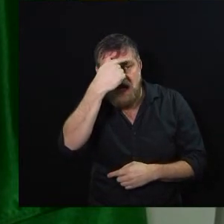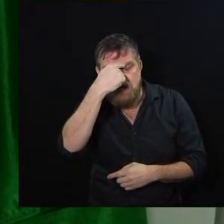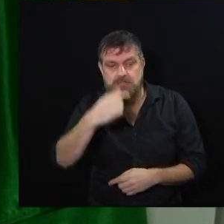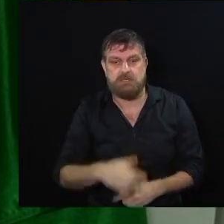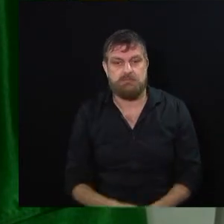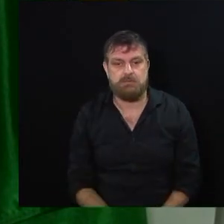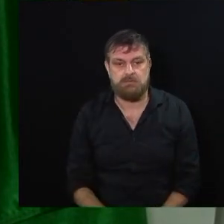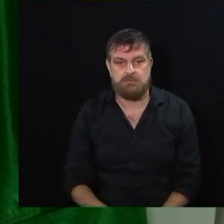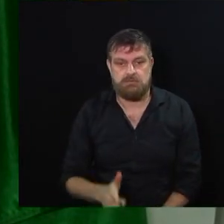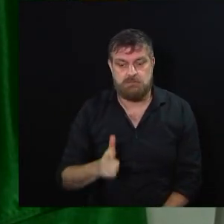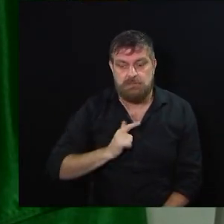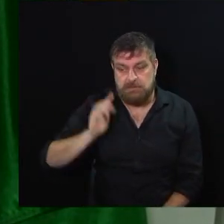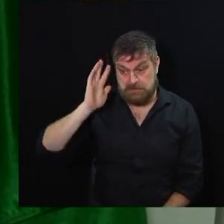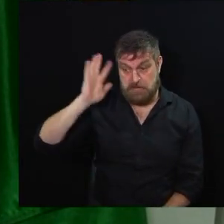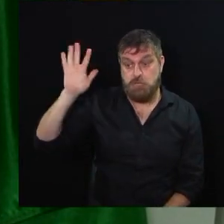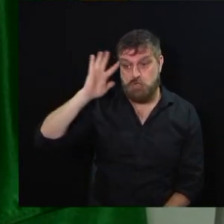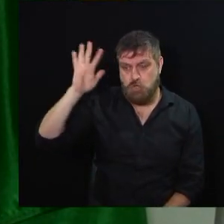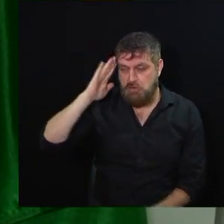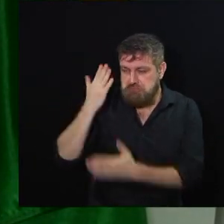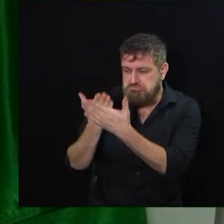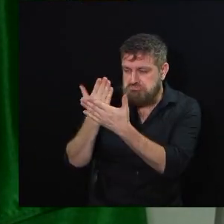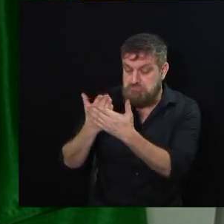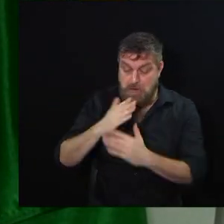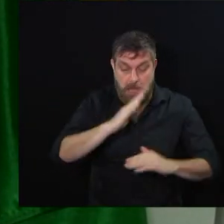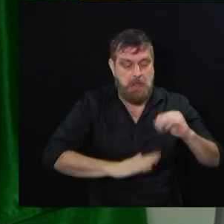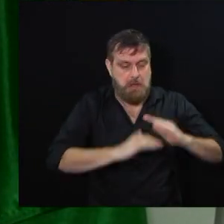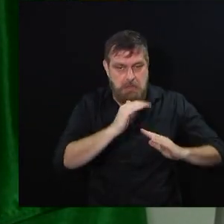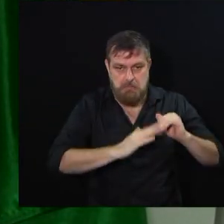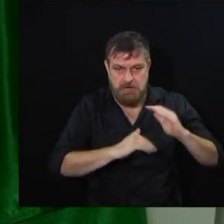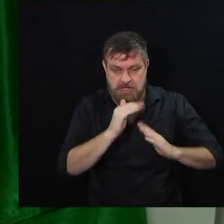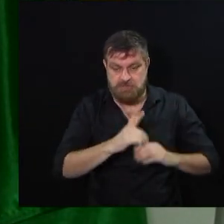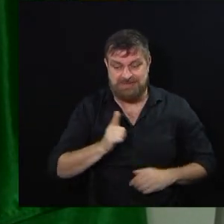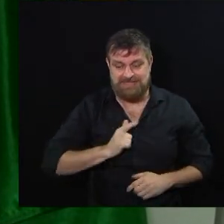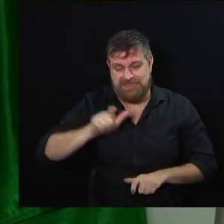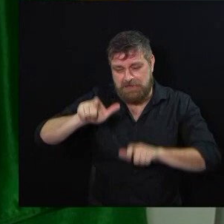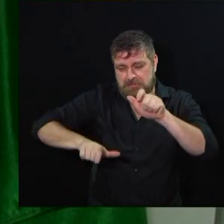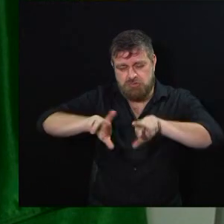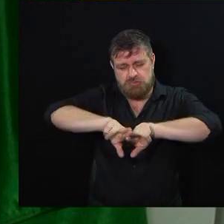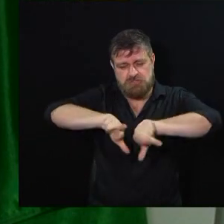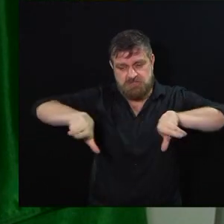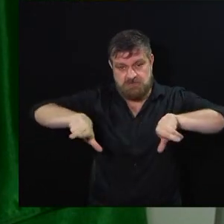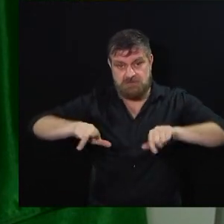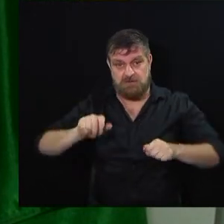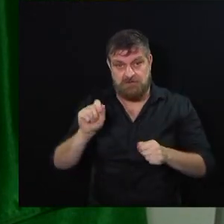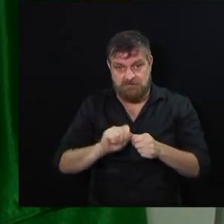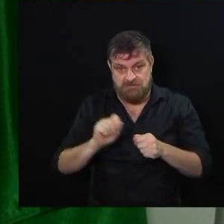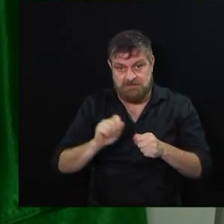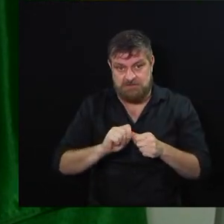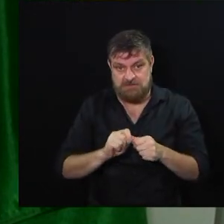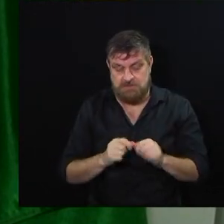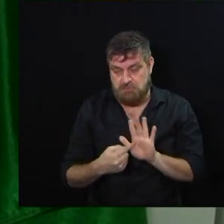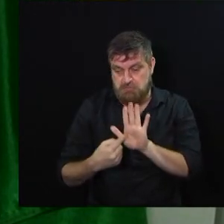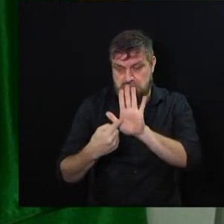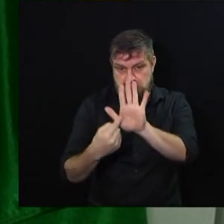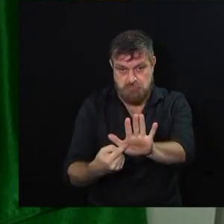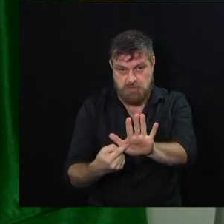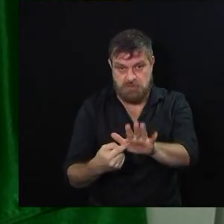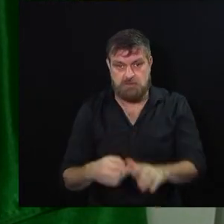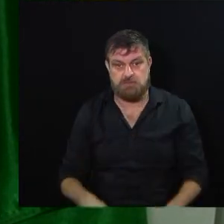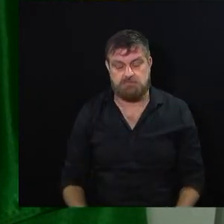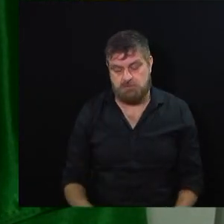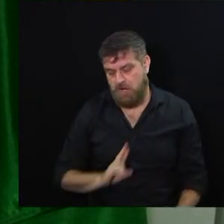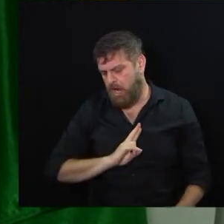teóricos e práticos. Existem várias pessoas que já fizeram vários simulados, independente de qual